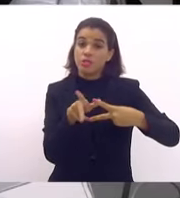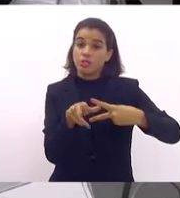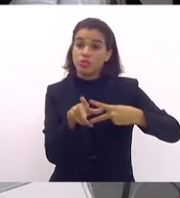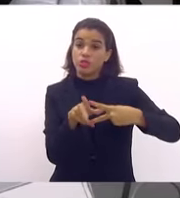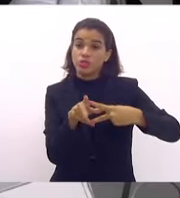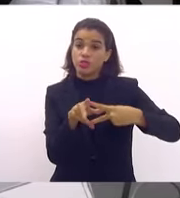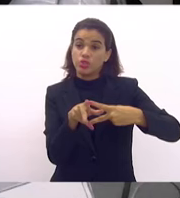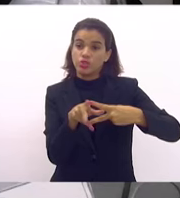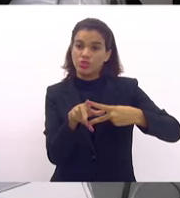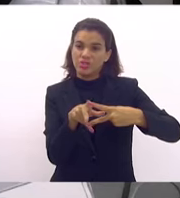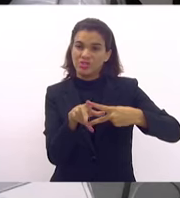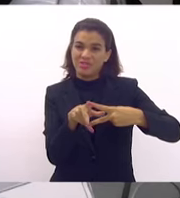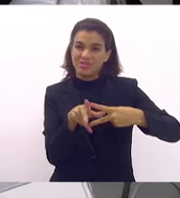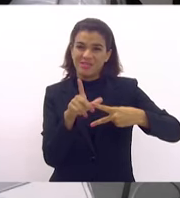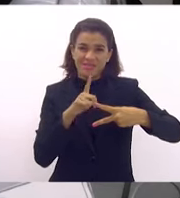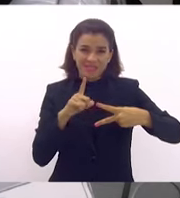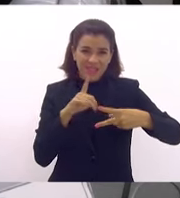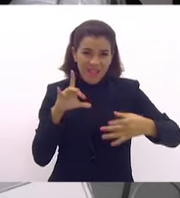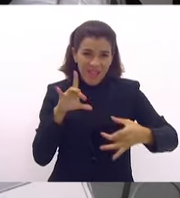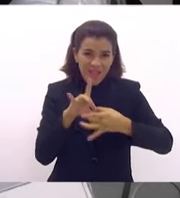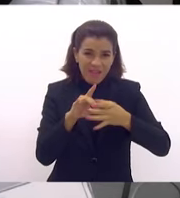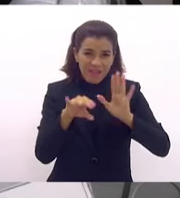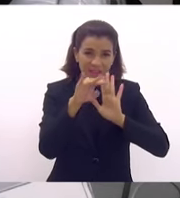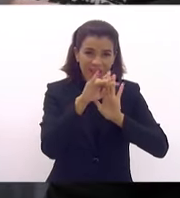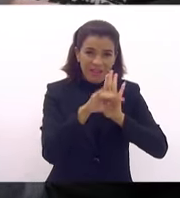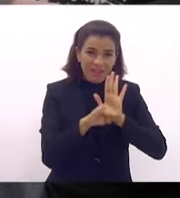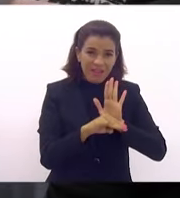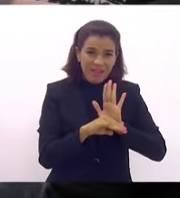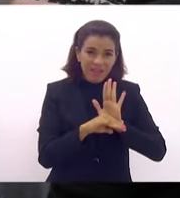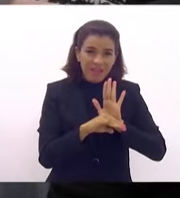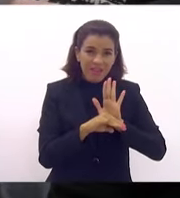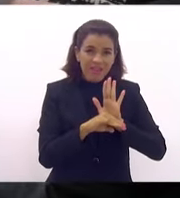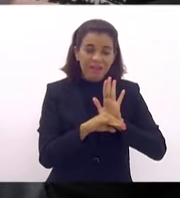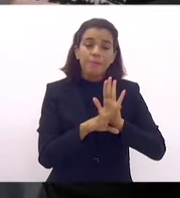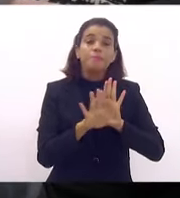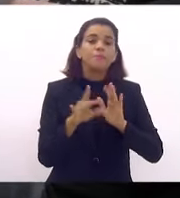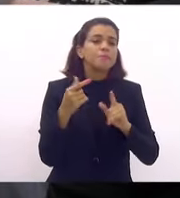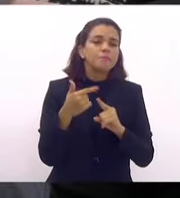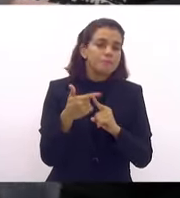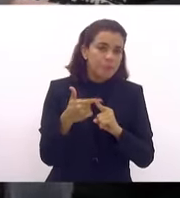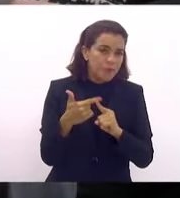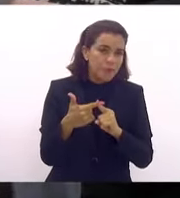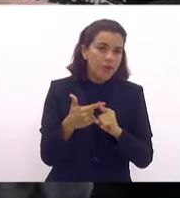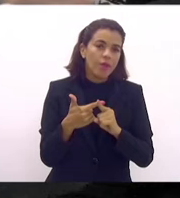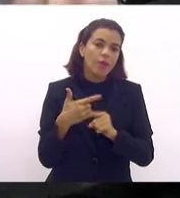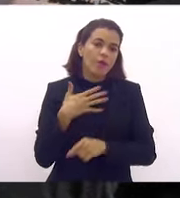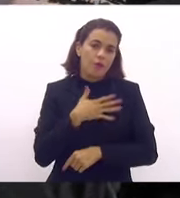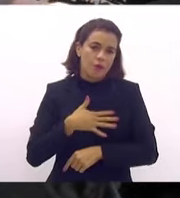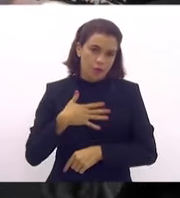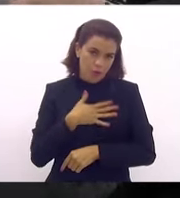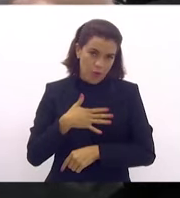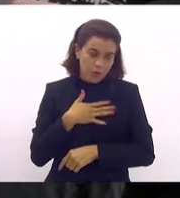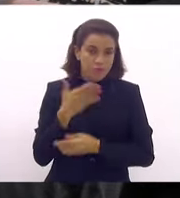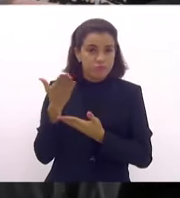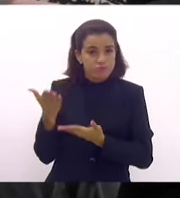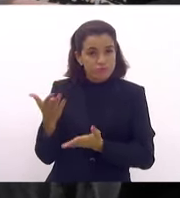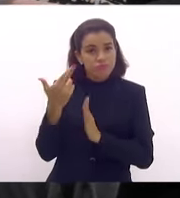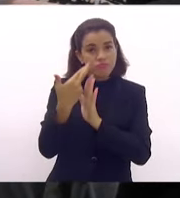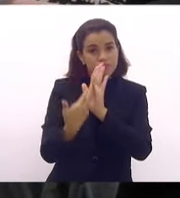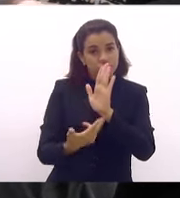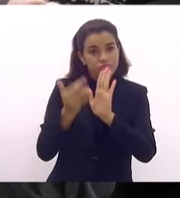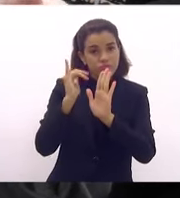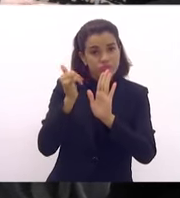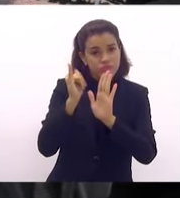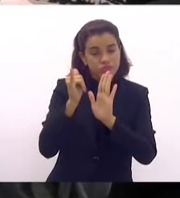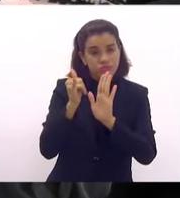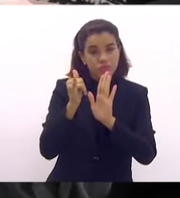presidente, que eu gostaria... Mas tem a ver com a pauta? Tem a ver com esse ponto, só para justificar por que eu gostaria que trouxesse aqui ou que Vossa Excelência, como relator, pudesse ouvir.